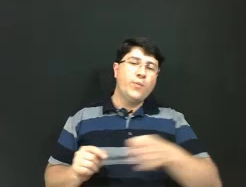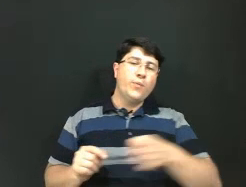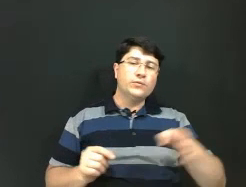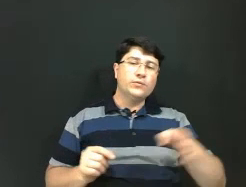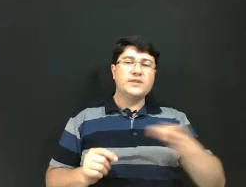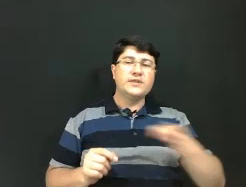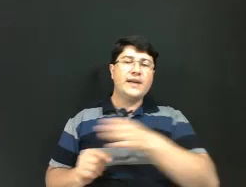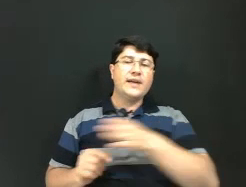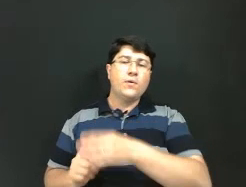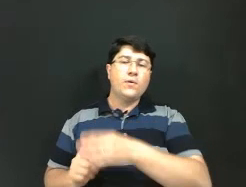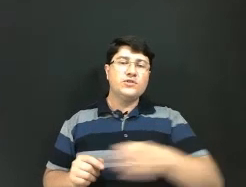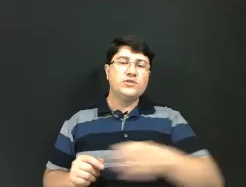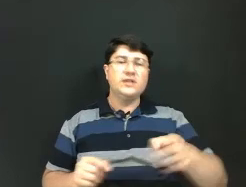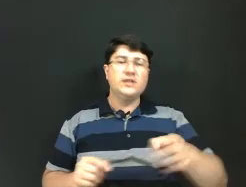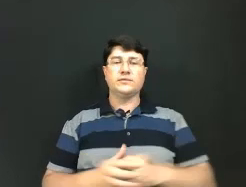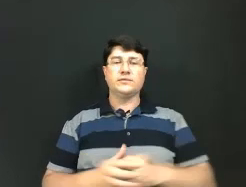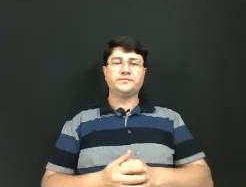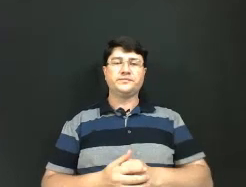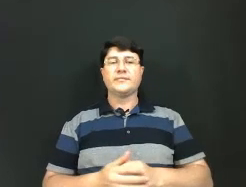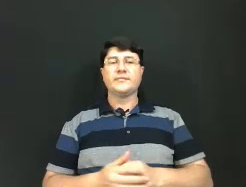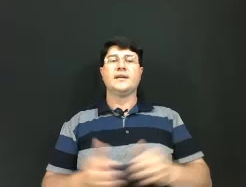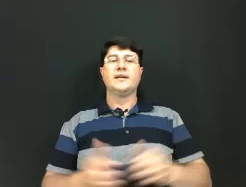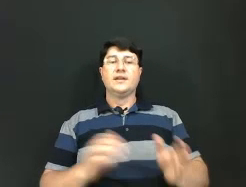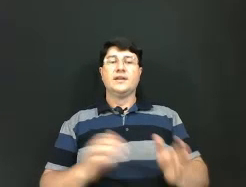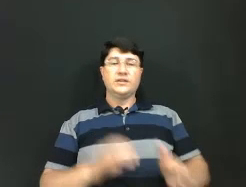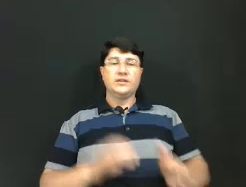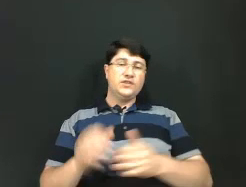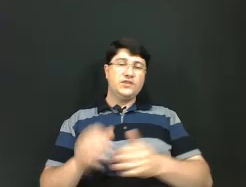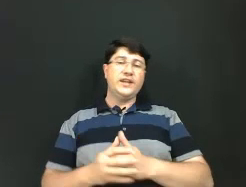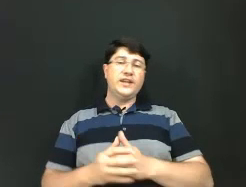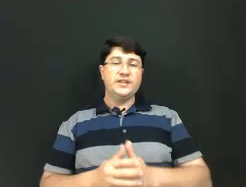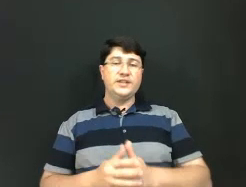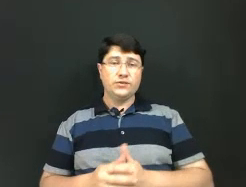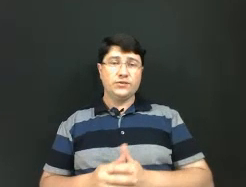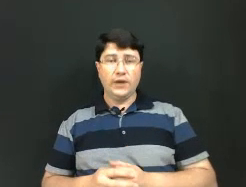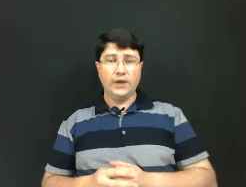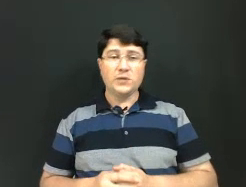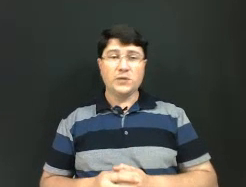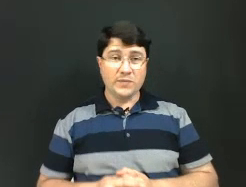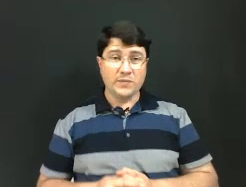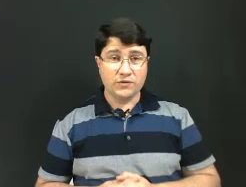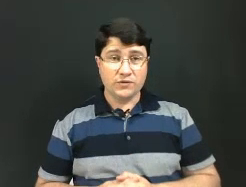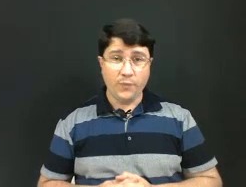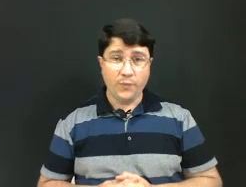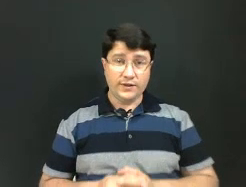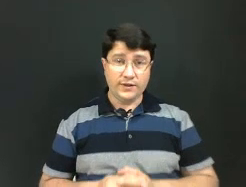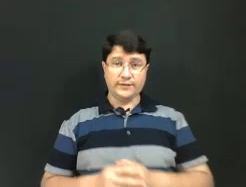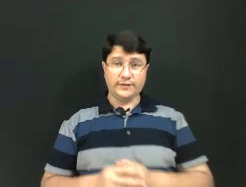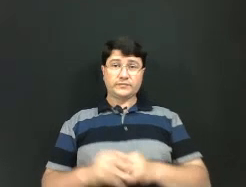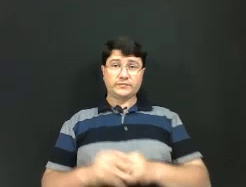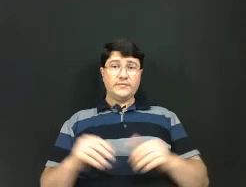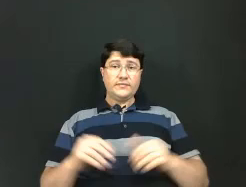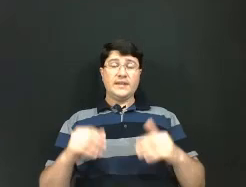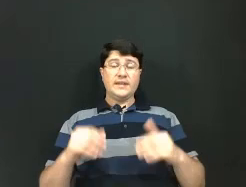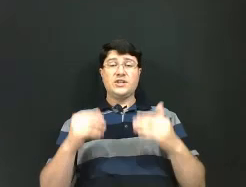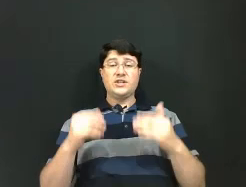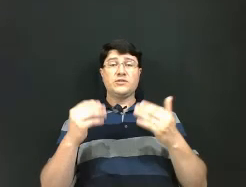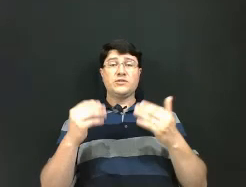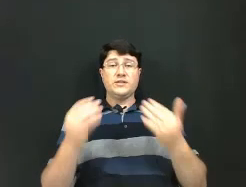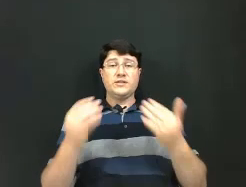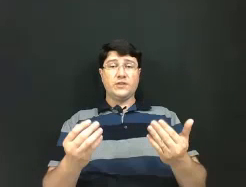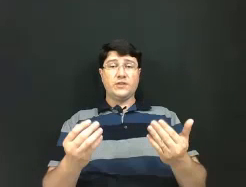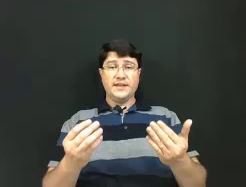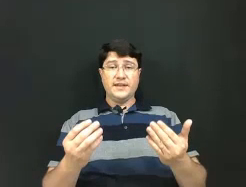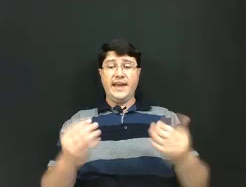de pontos, ele é contínuo. Diferente disso é o campo semântico de posse, que a